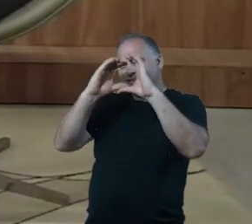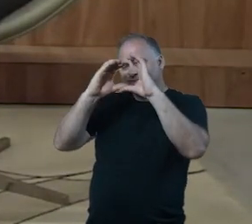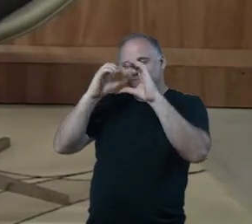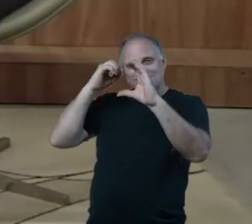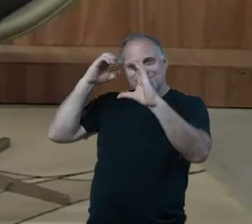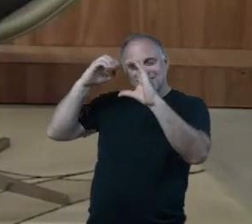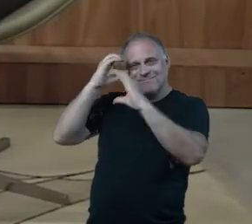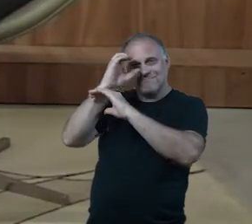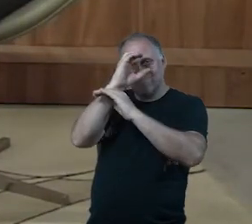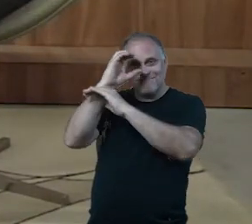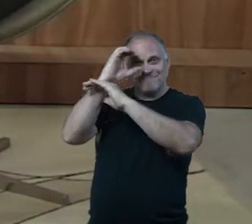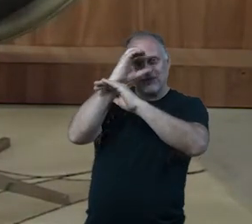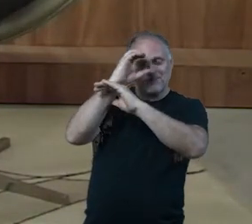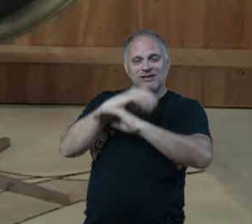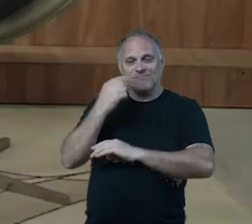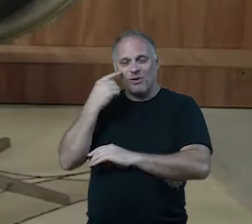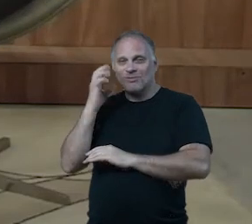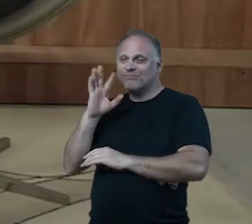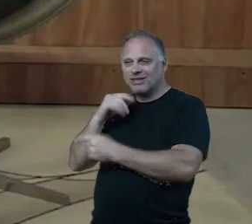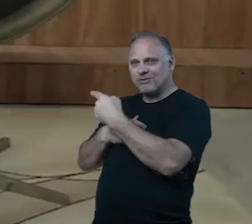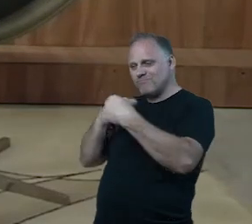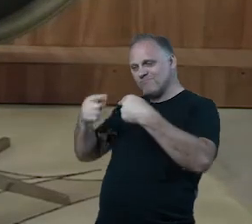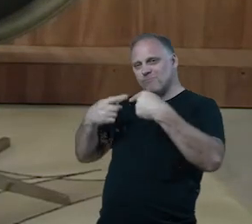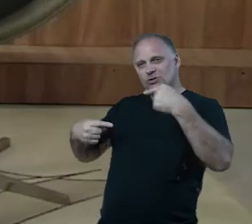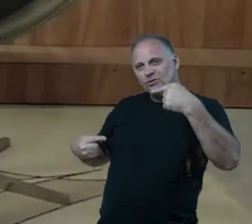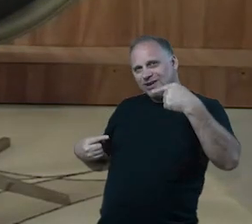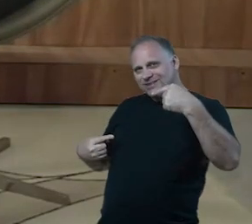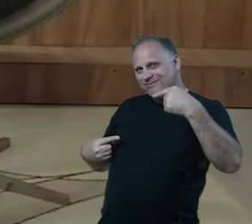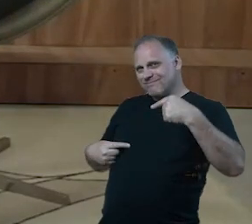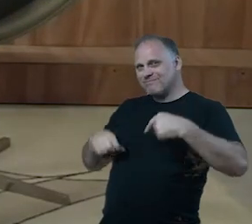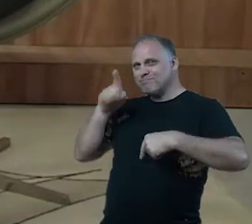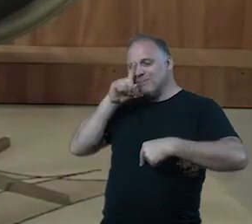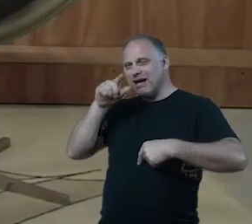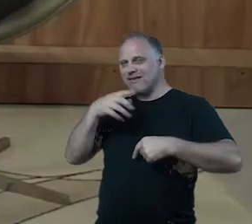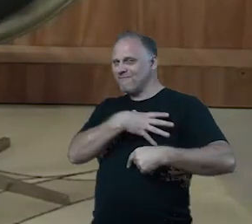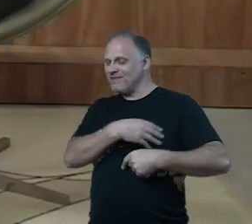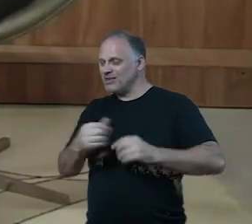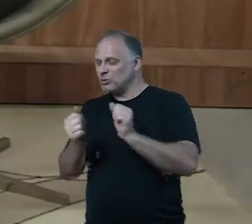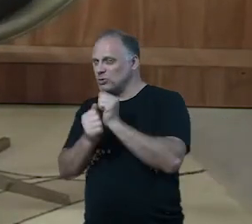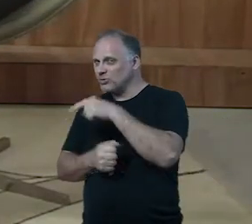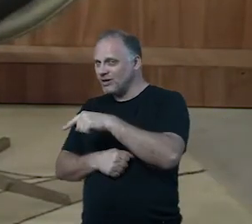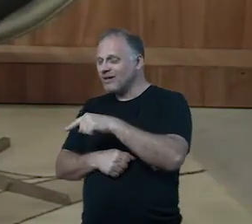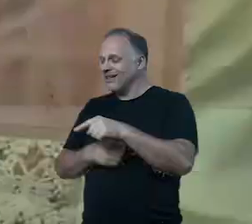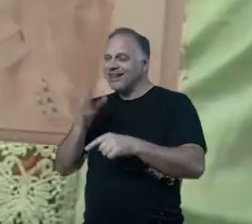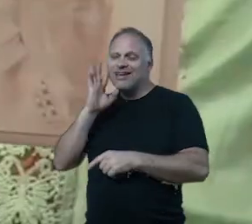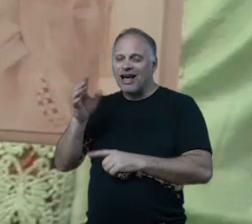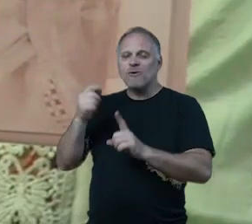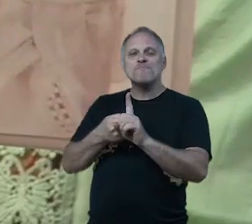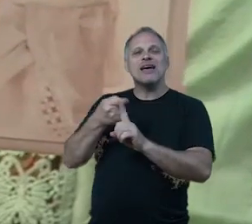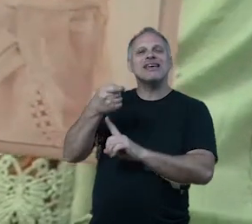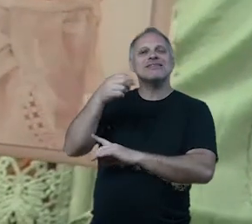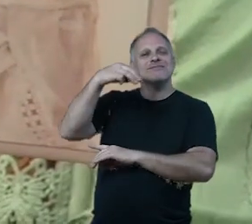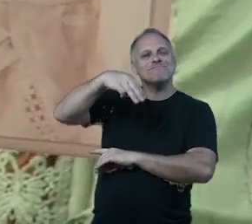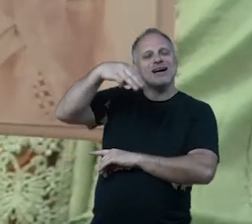amor. Esses portfólios que ela trouxe de mãe e bebê. E acho que bem pertinente, assim, ao mês de maio, né, que a